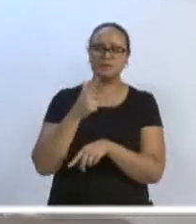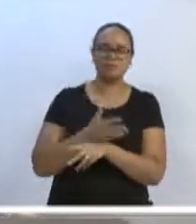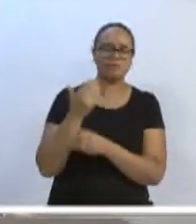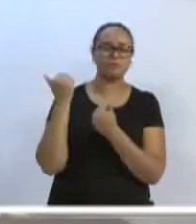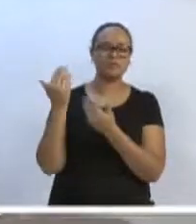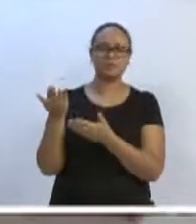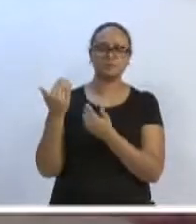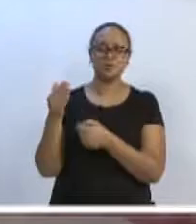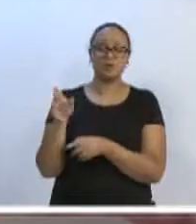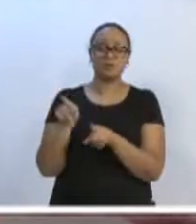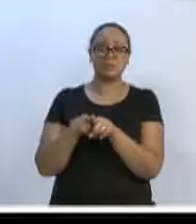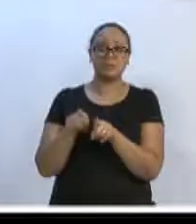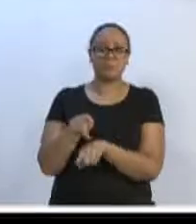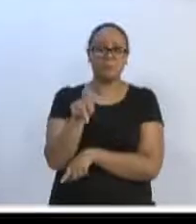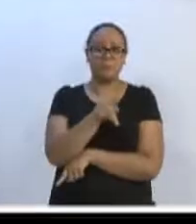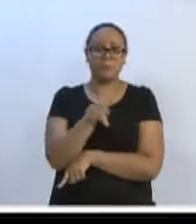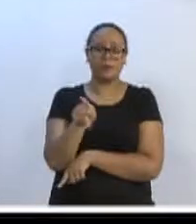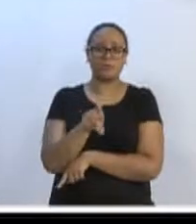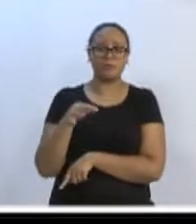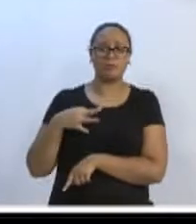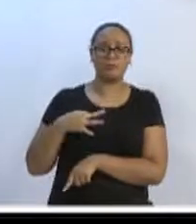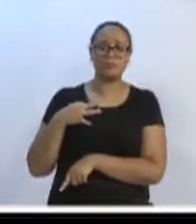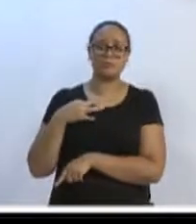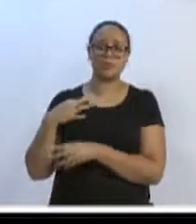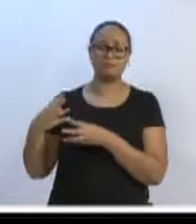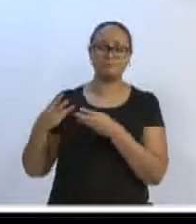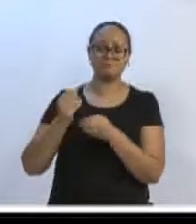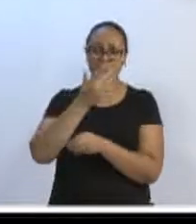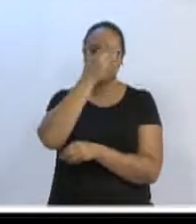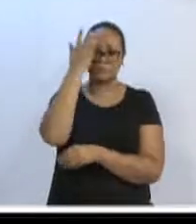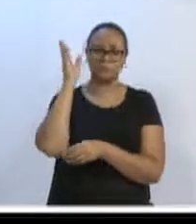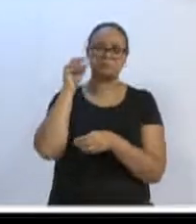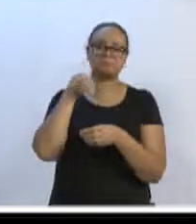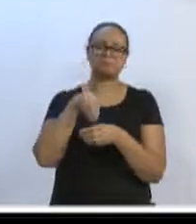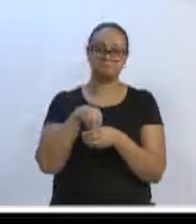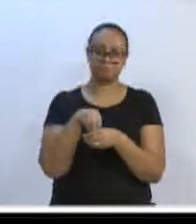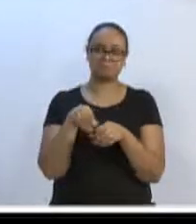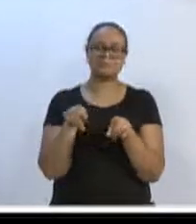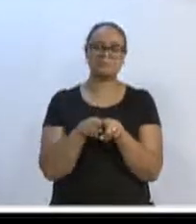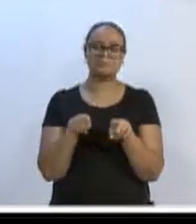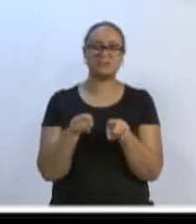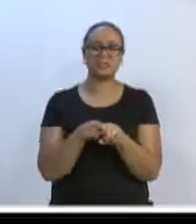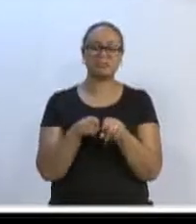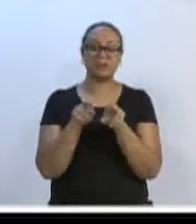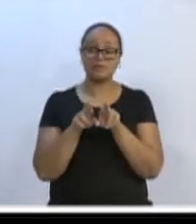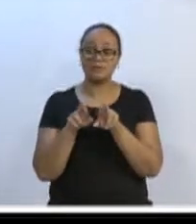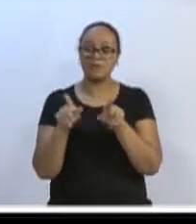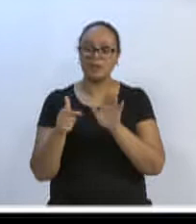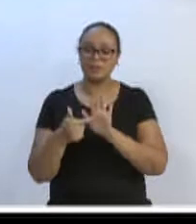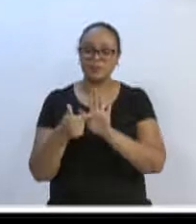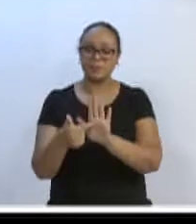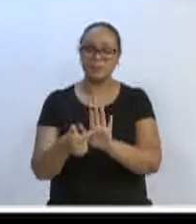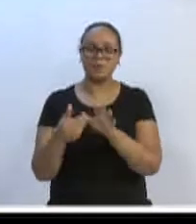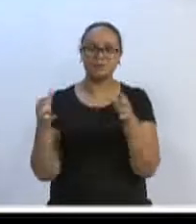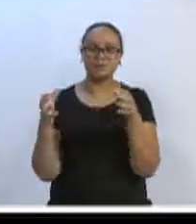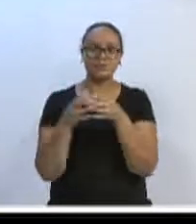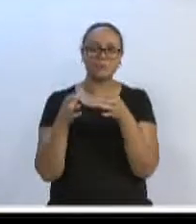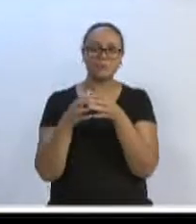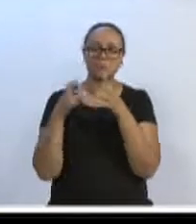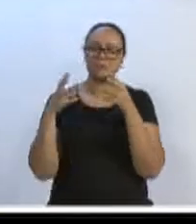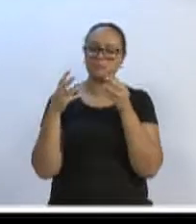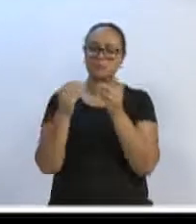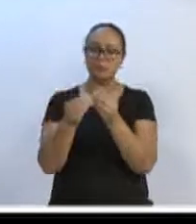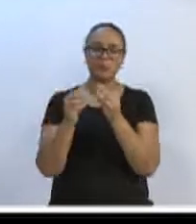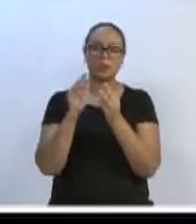professores voluntários e com certeza faz a diferença também na vida de toda a equipe que trabalha pela própria família quero que